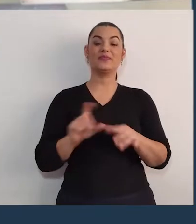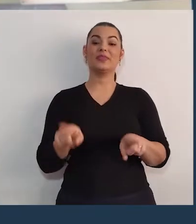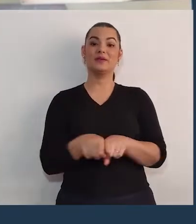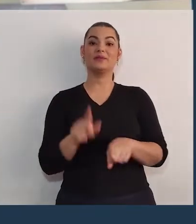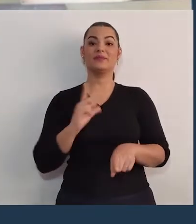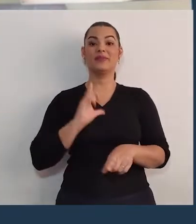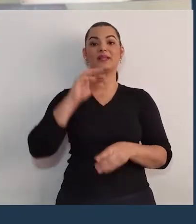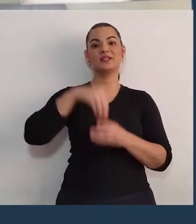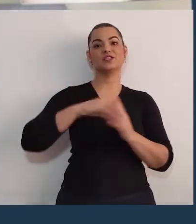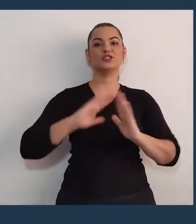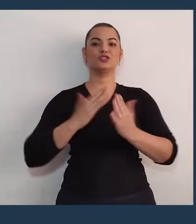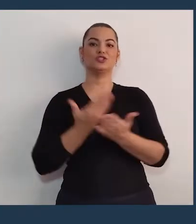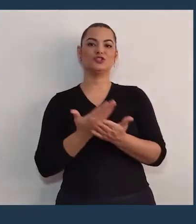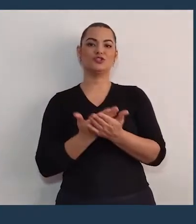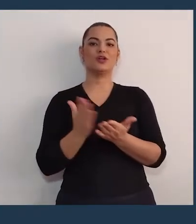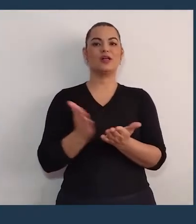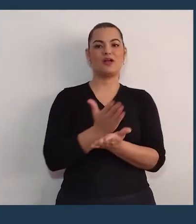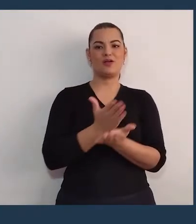algumas escolas.